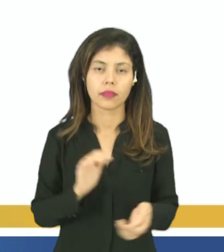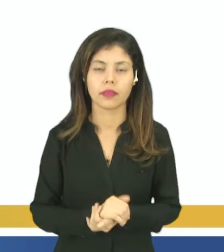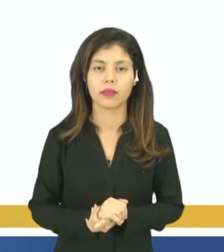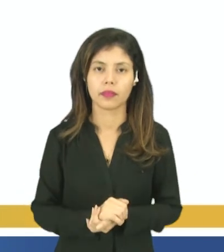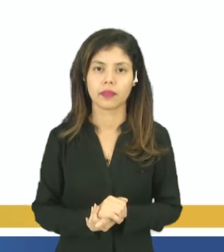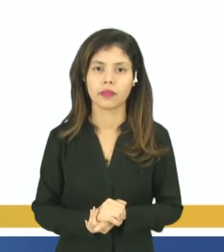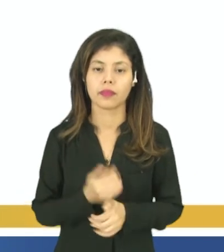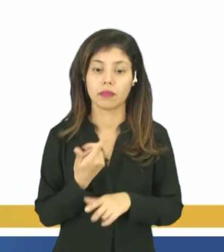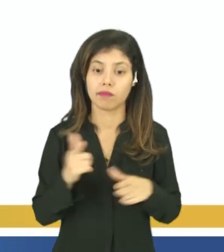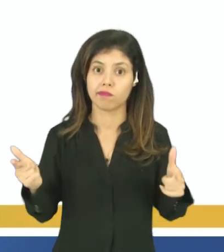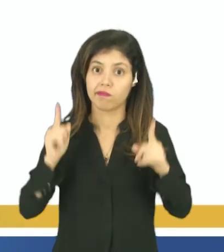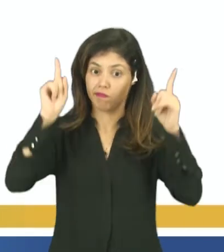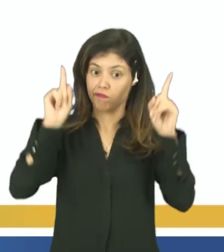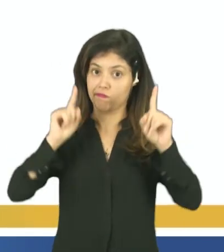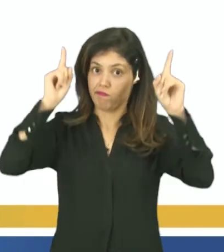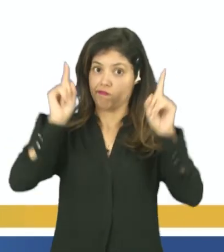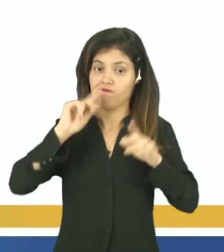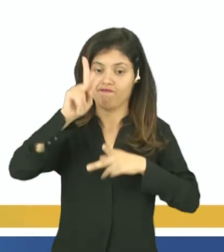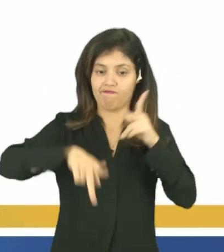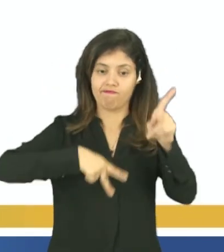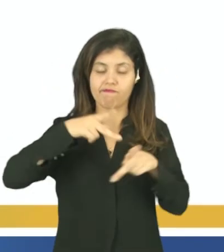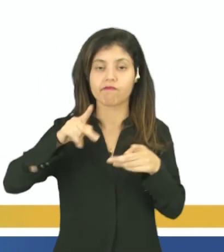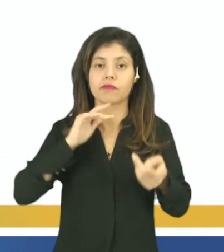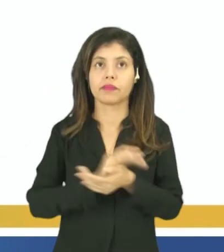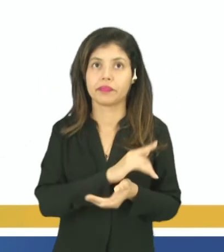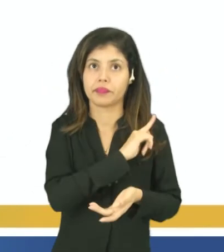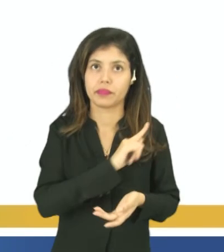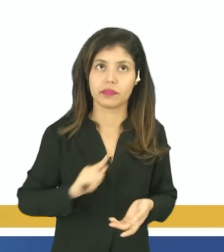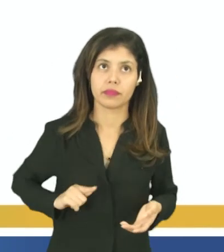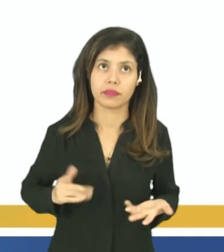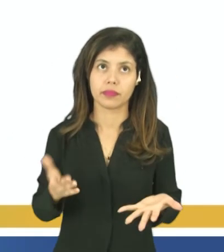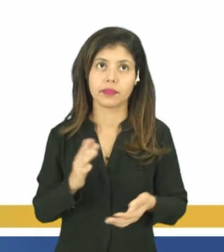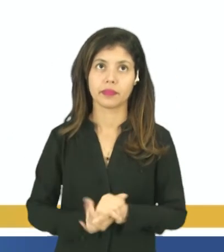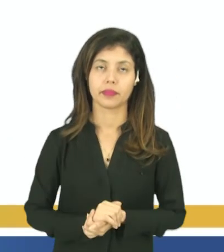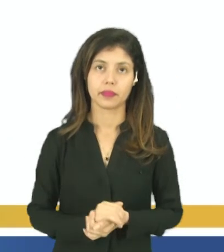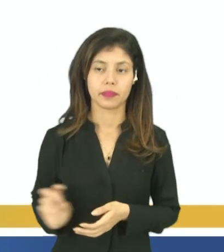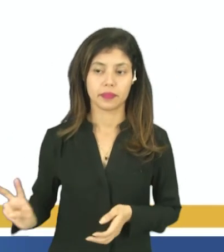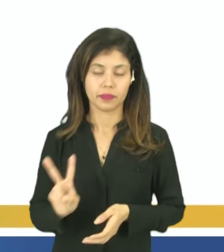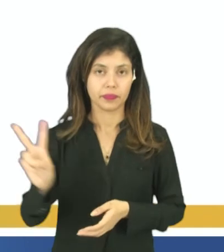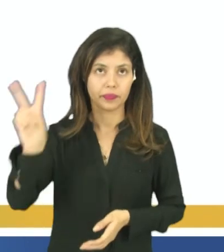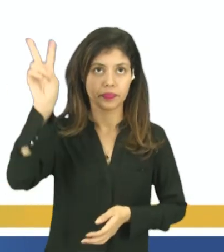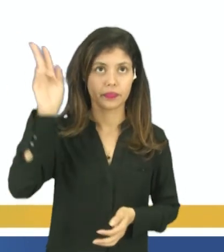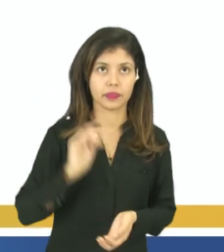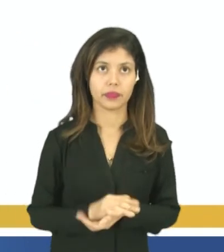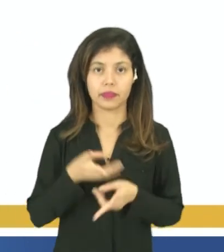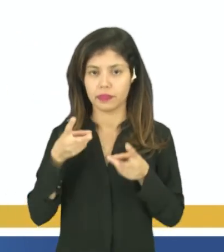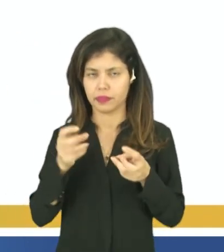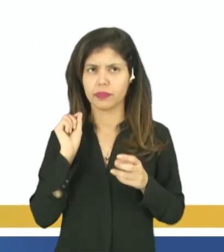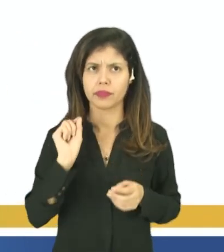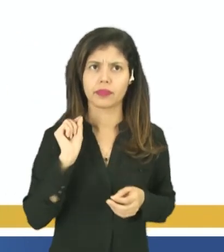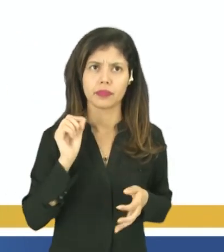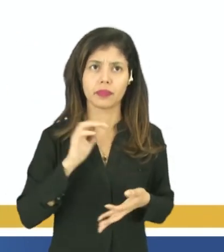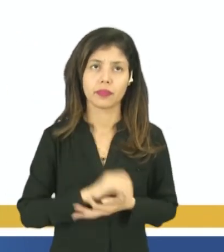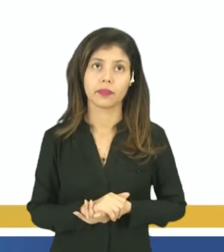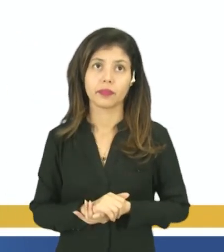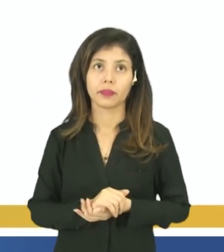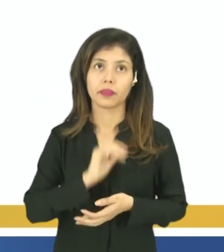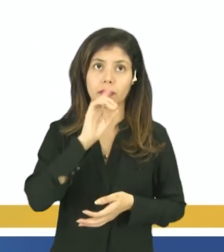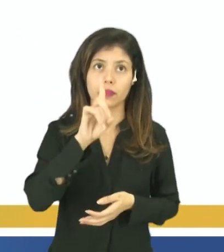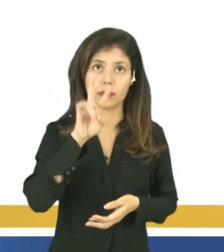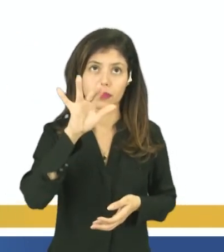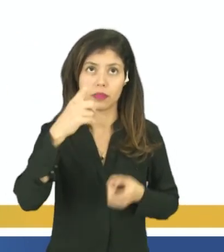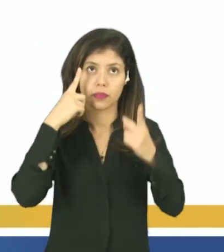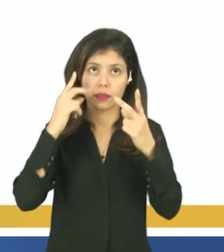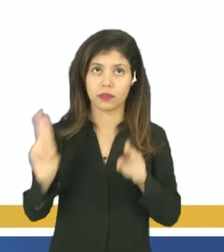uma grande manifestação popular em favor do governo para isso. Na Venezuela, a gente percebe o quê? A crise venezuelana é